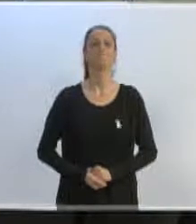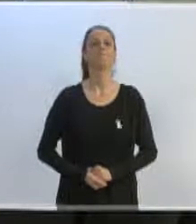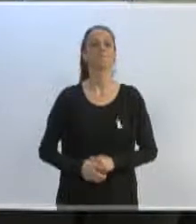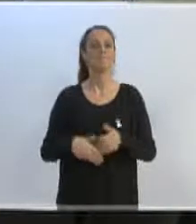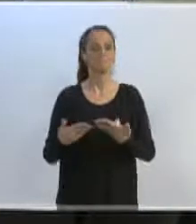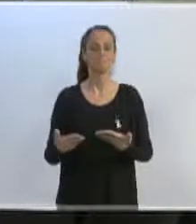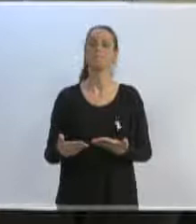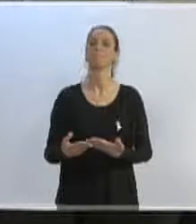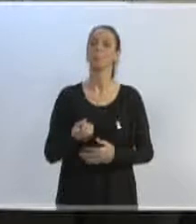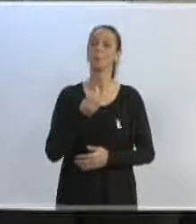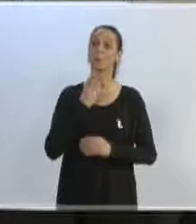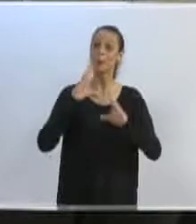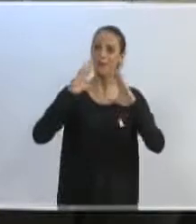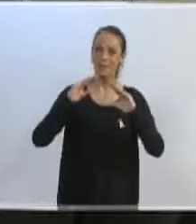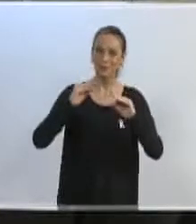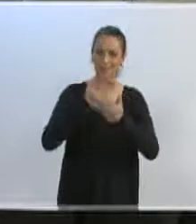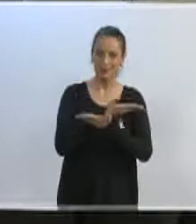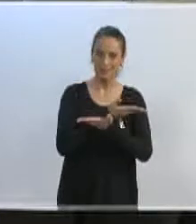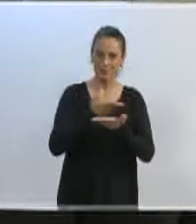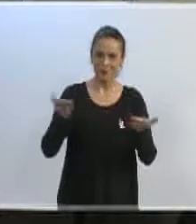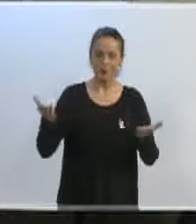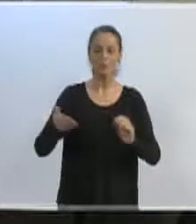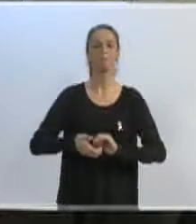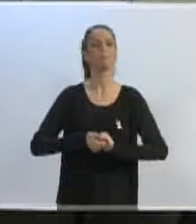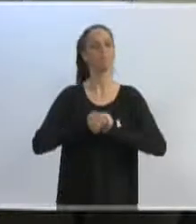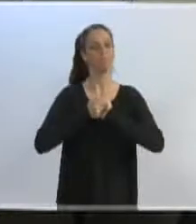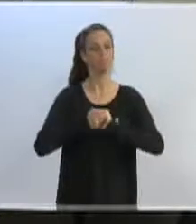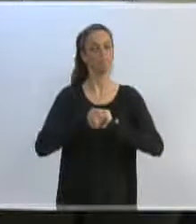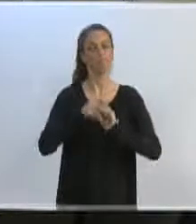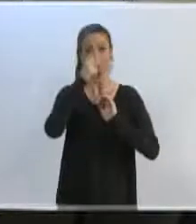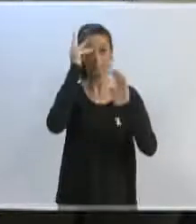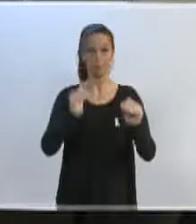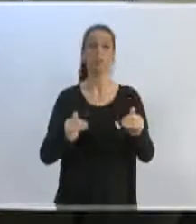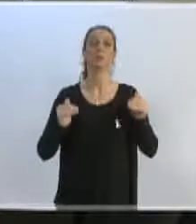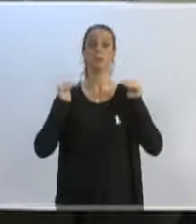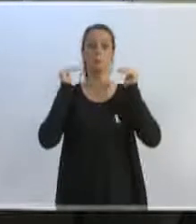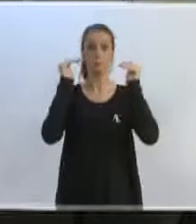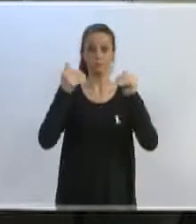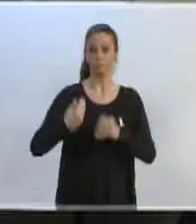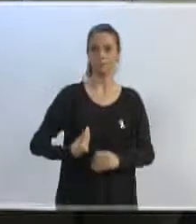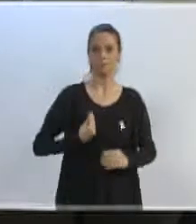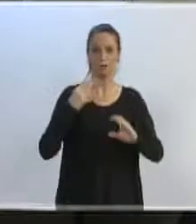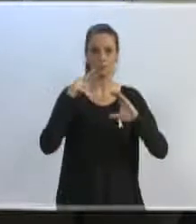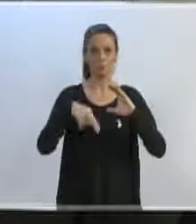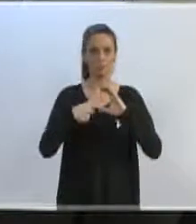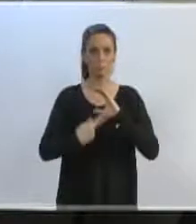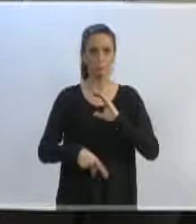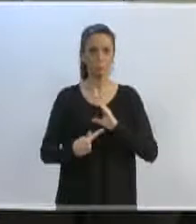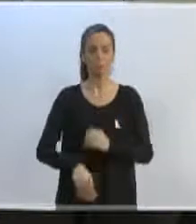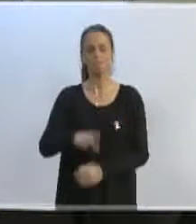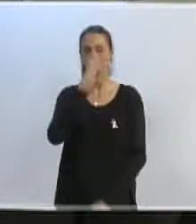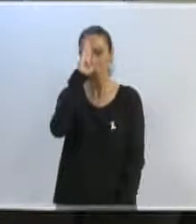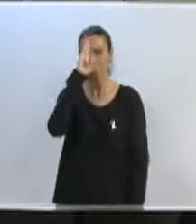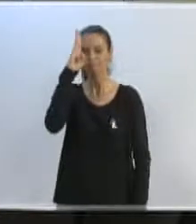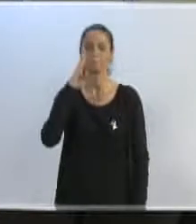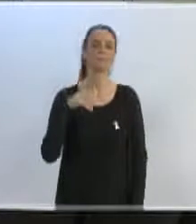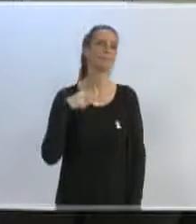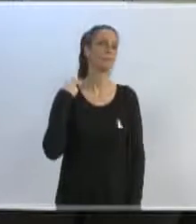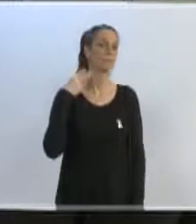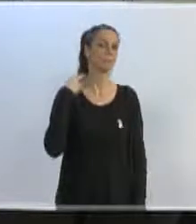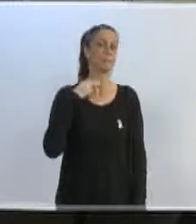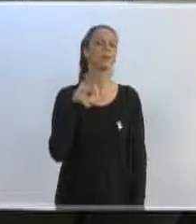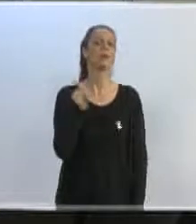Primeiramente, boa noite. Eu gostaria de cumprimentar a todas as autoridades da casa, principalmente ao vereador